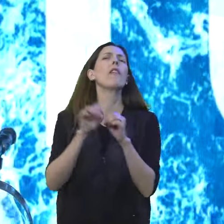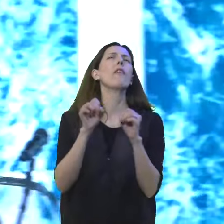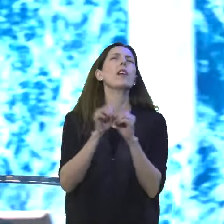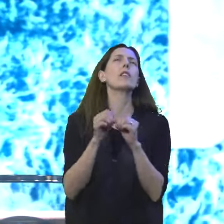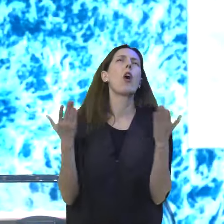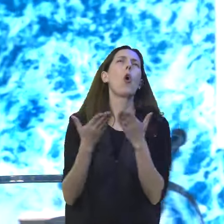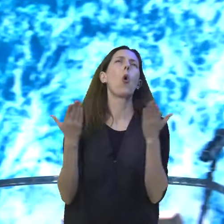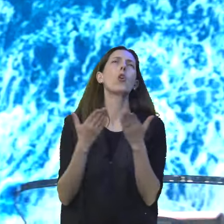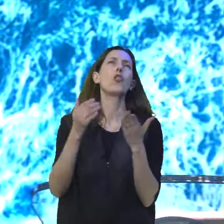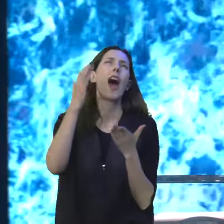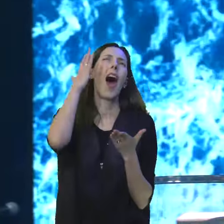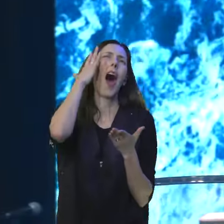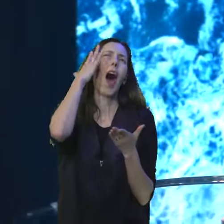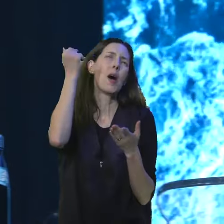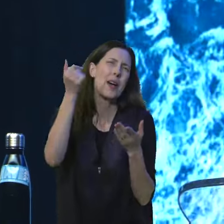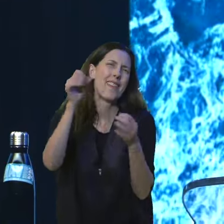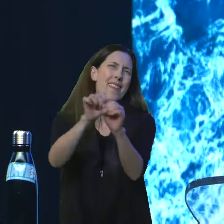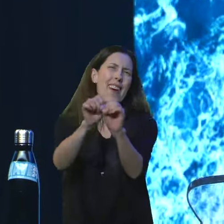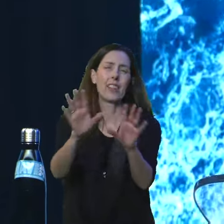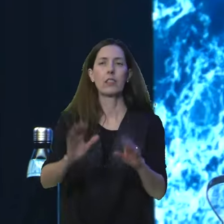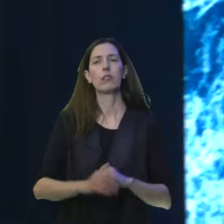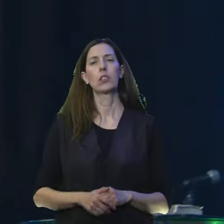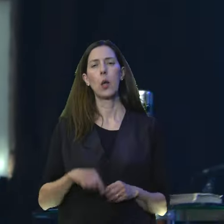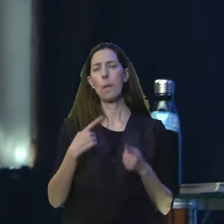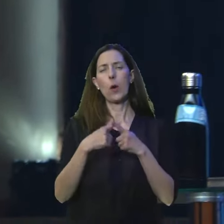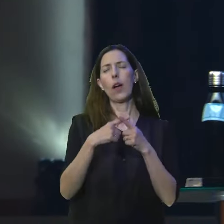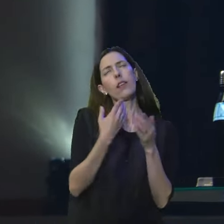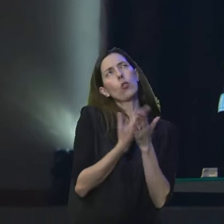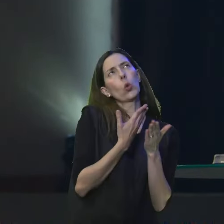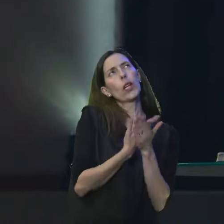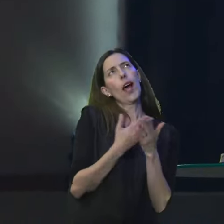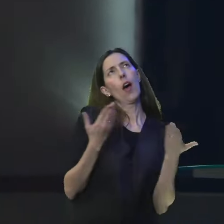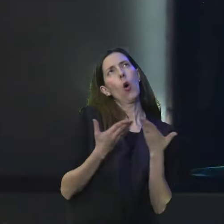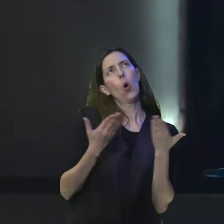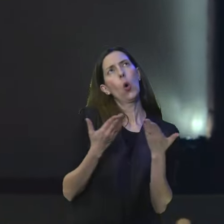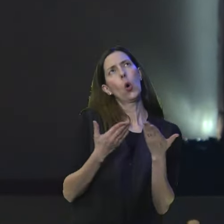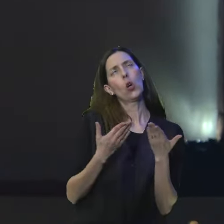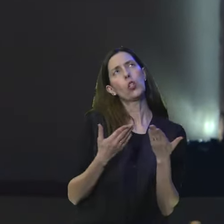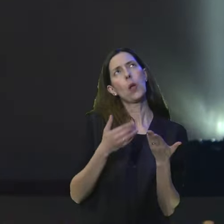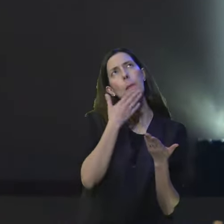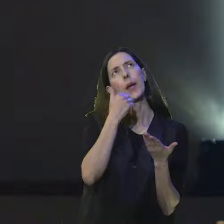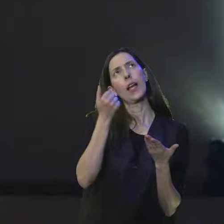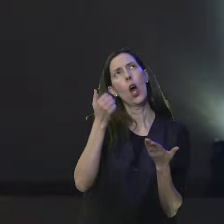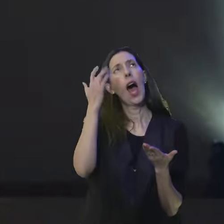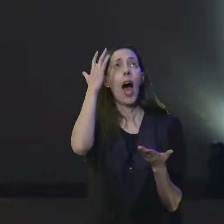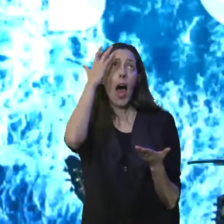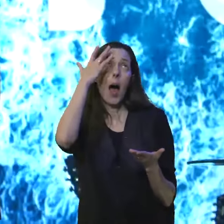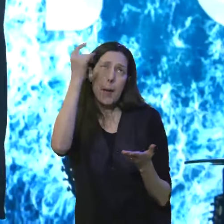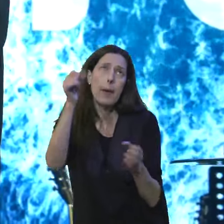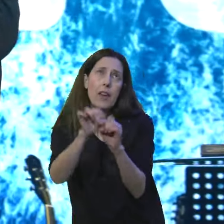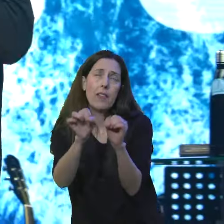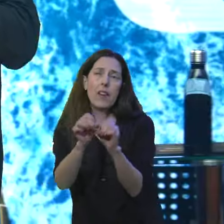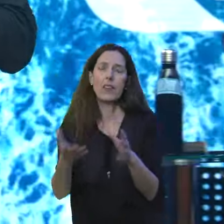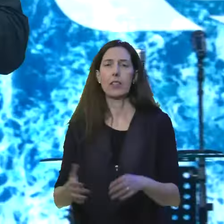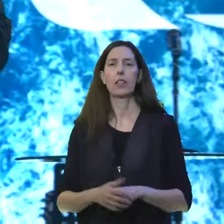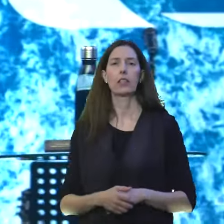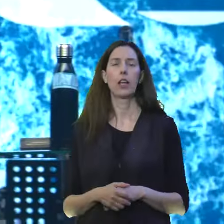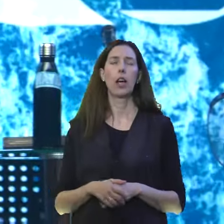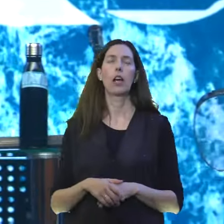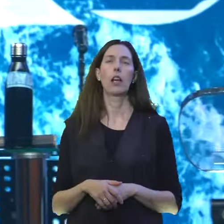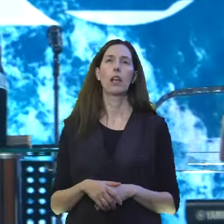Por que estudar hoje o que eu posso estudar amanhã? Por que fazer essa tarefa hoje se eu posso fazer 5 minutos antes da